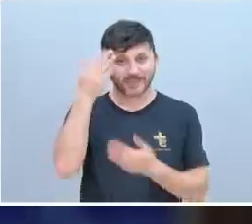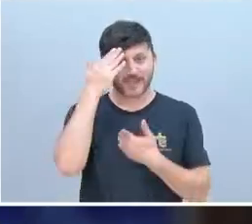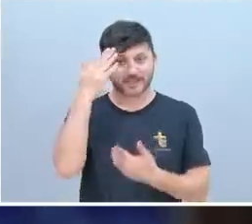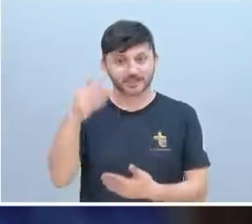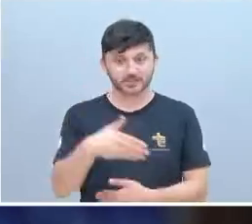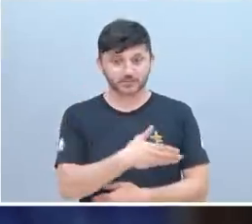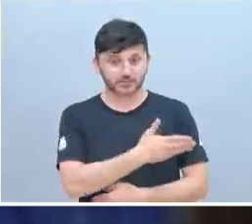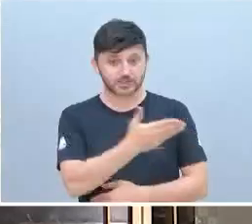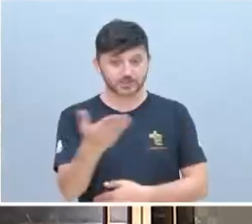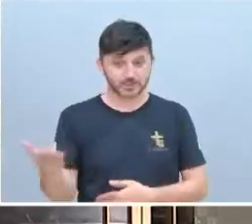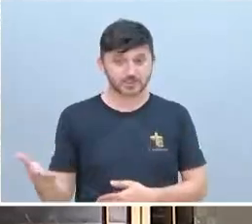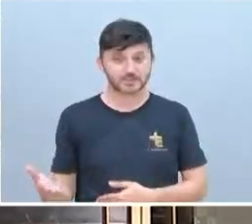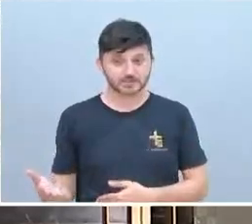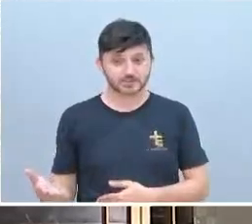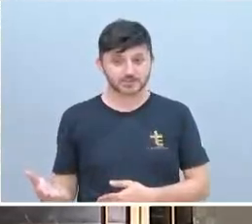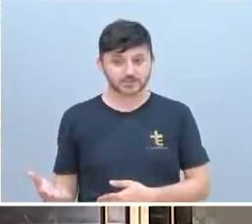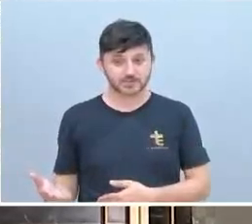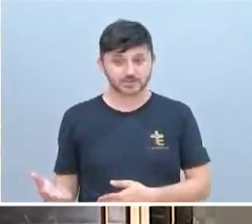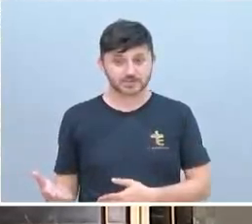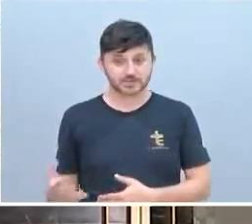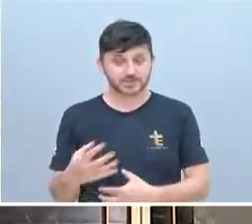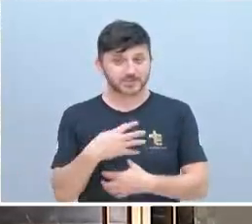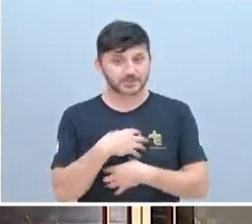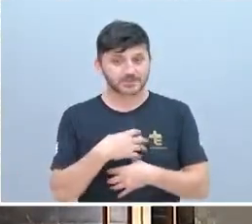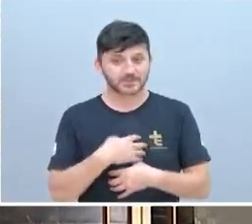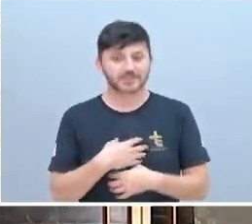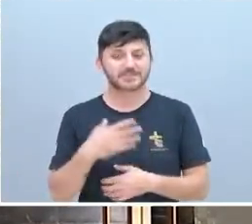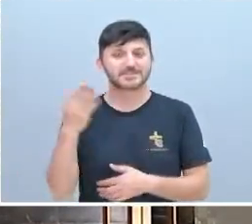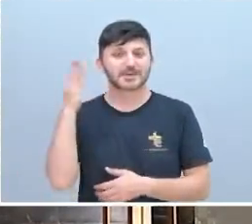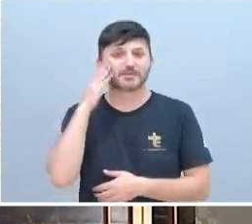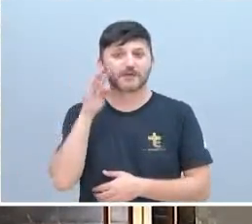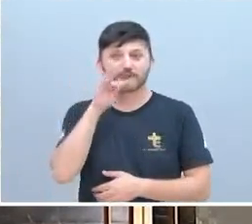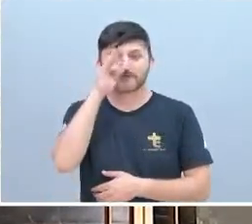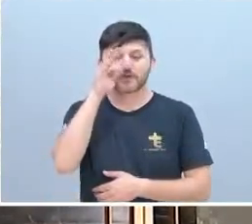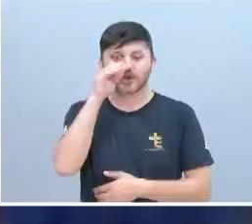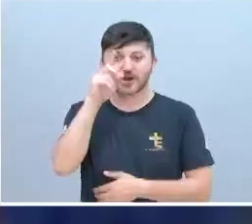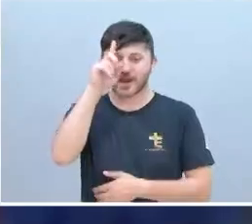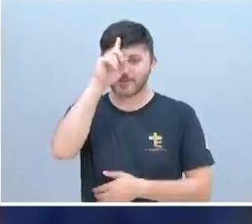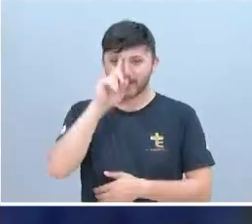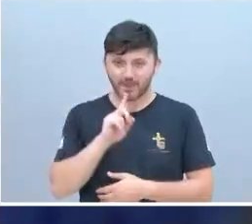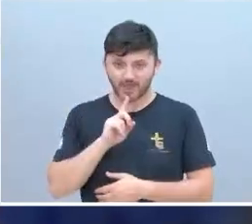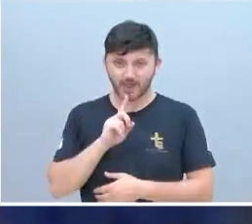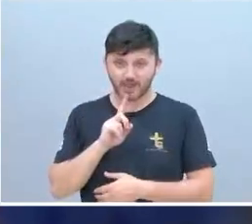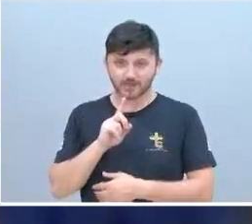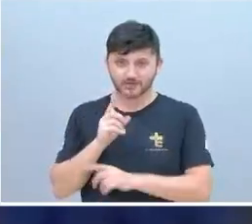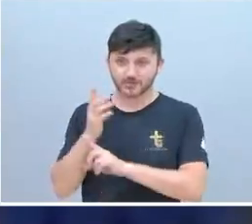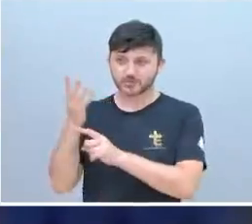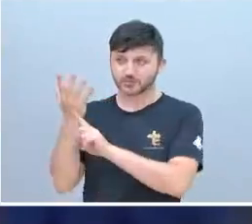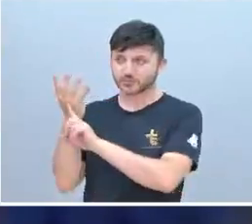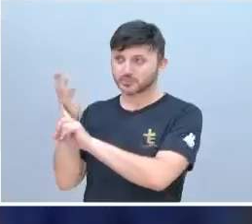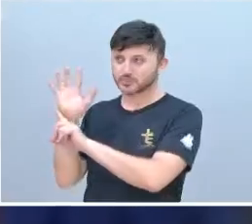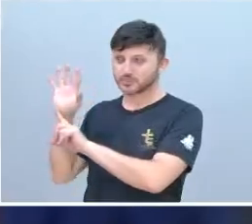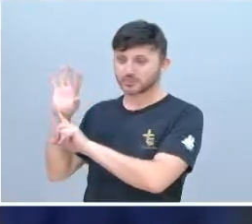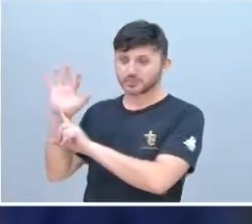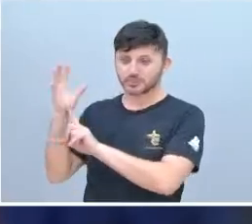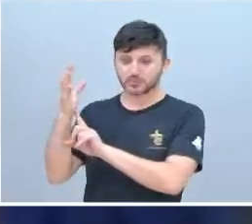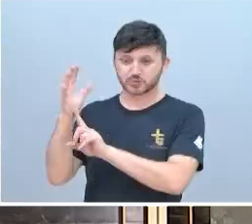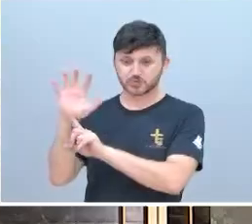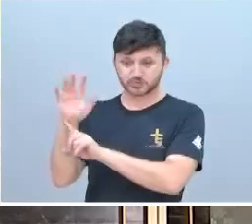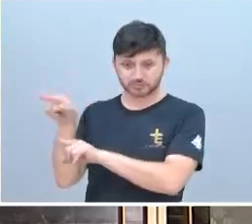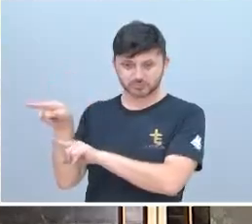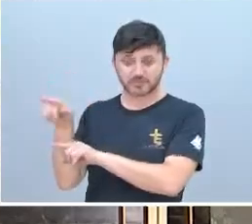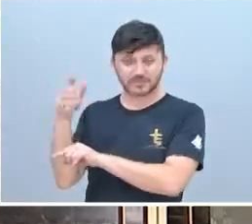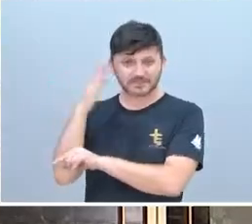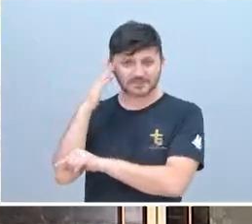agradeço o tempo, obrigado. Sabe, girassóis, vocês sabem o que significa muito para mim. E eu diria